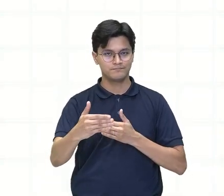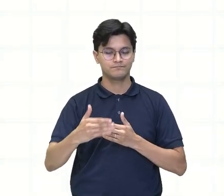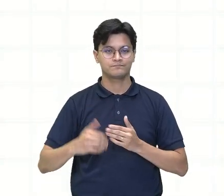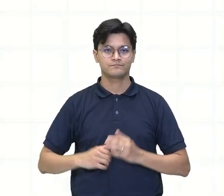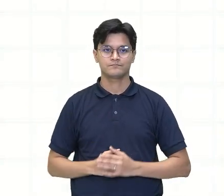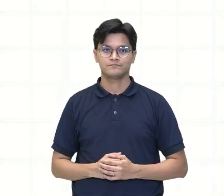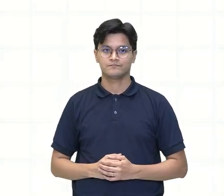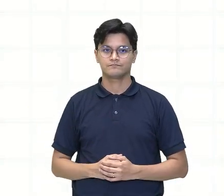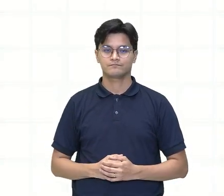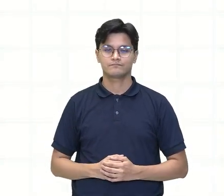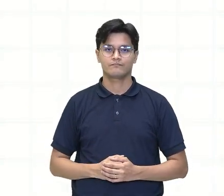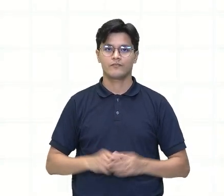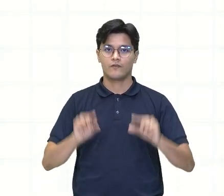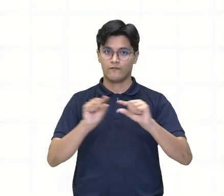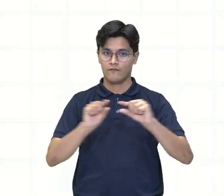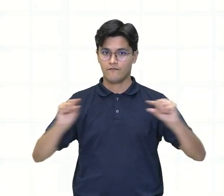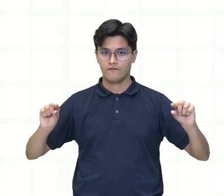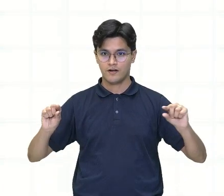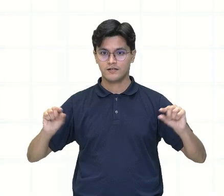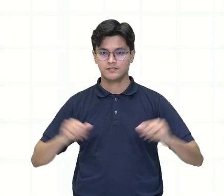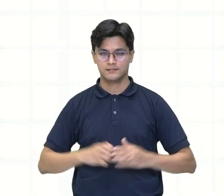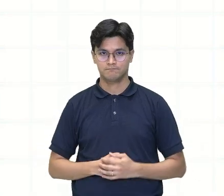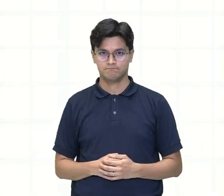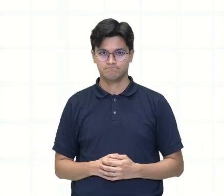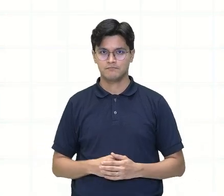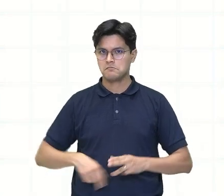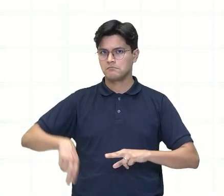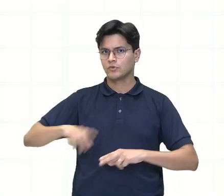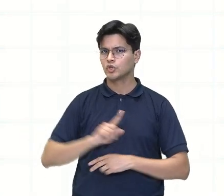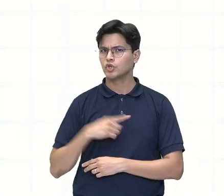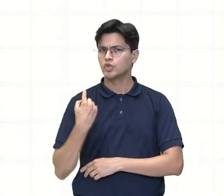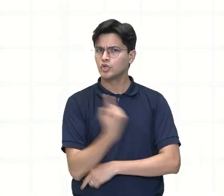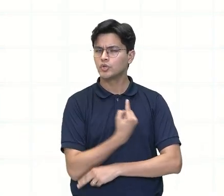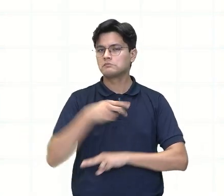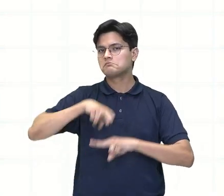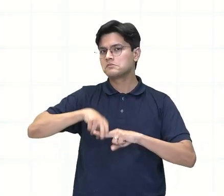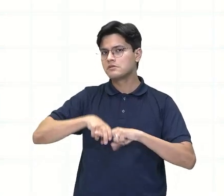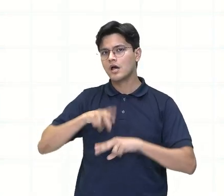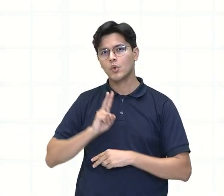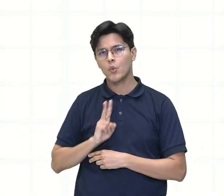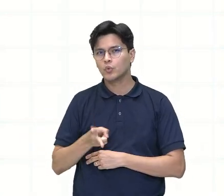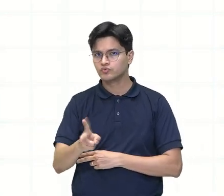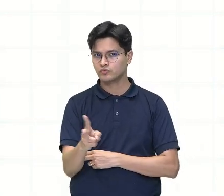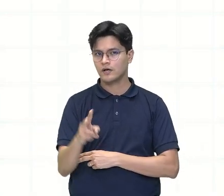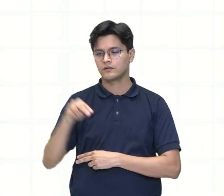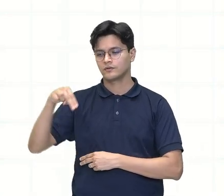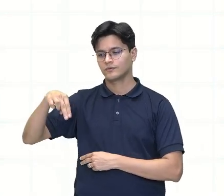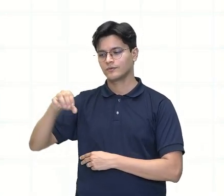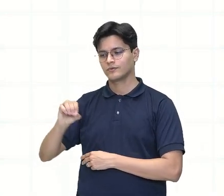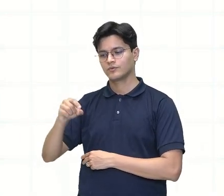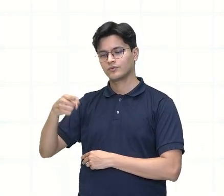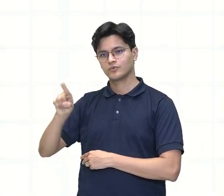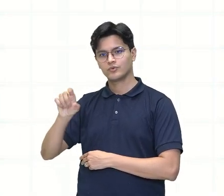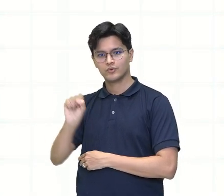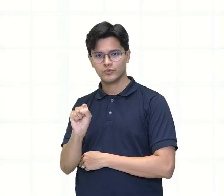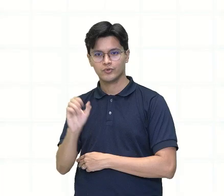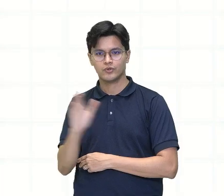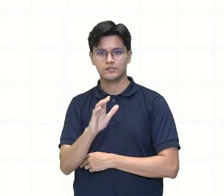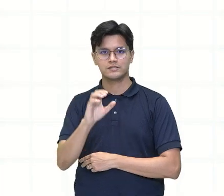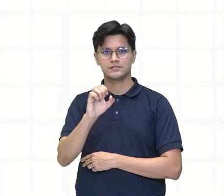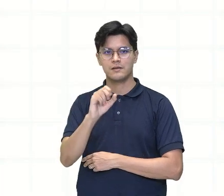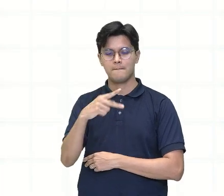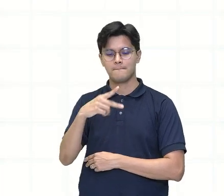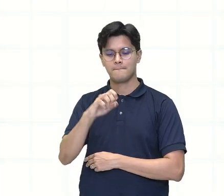Nós permanecemos sentados, tá? No caso, então, é um núcleo do